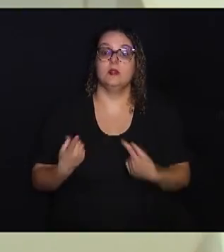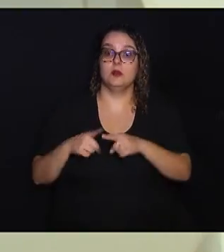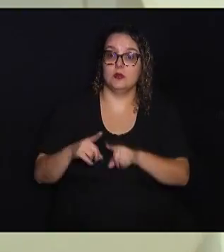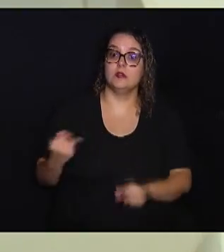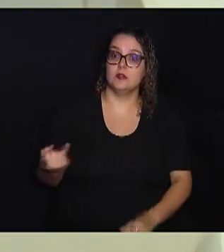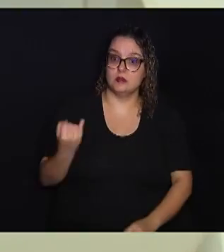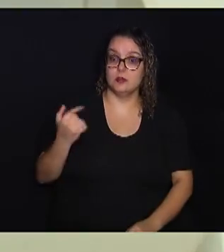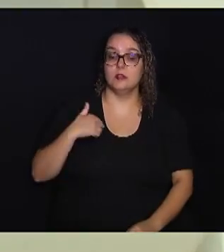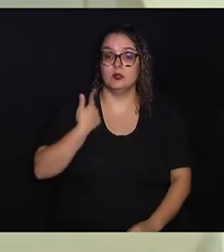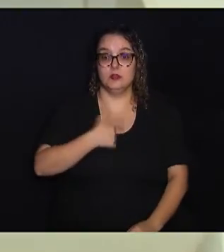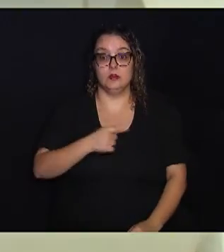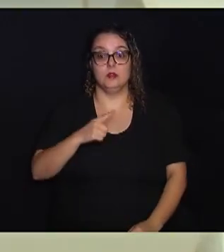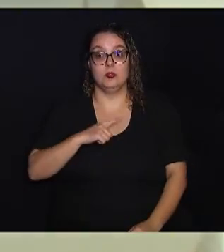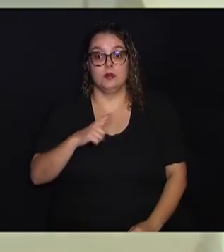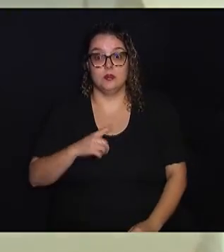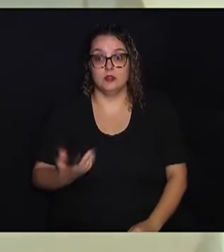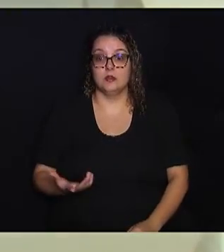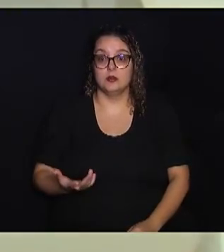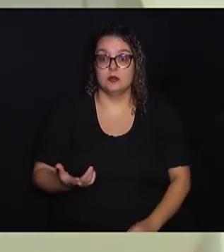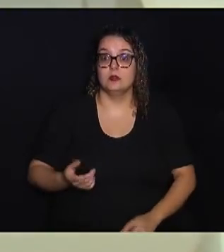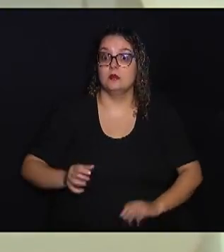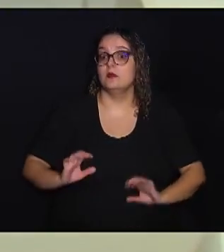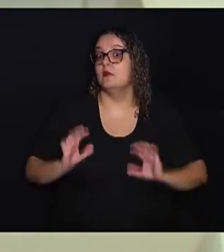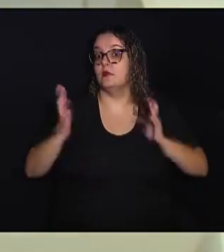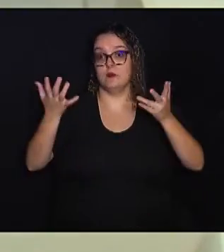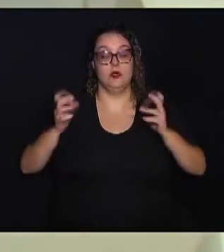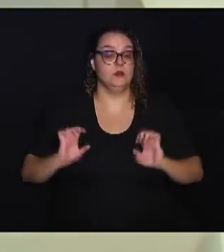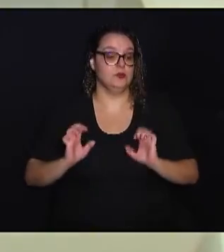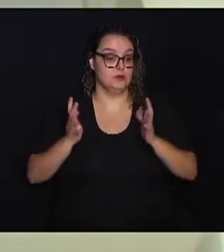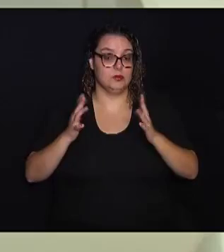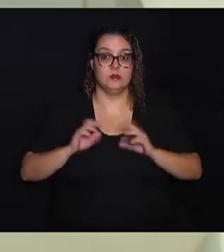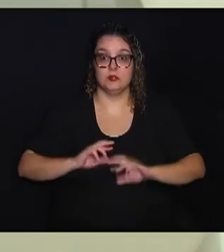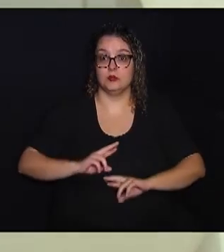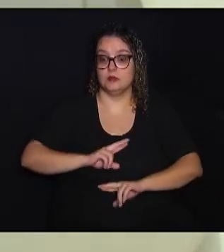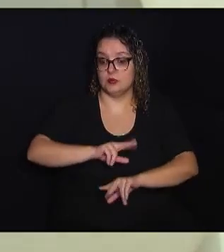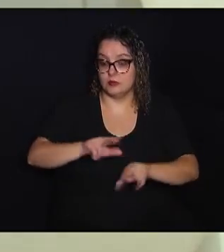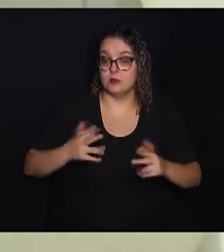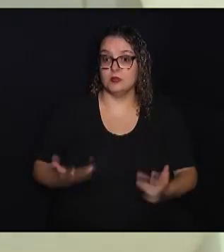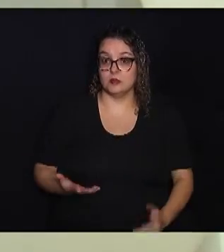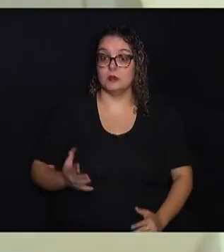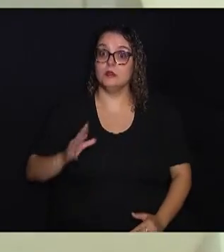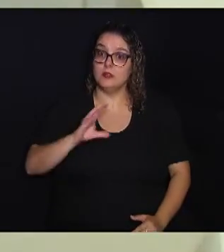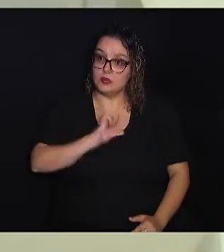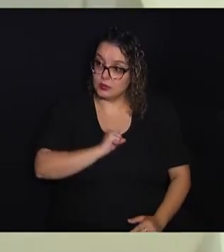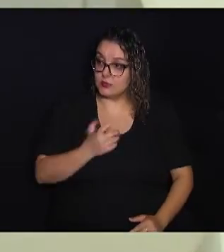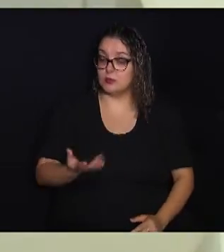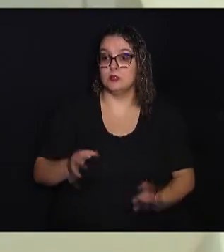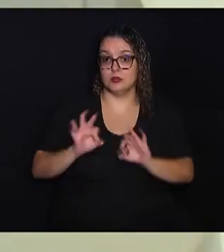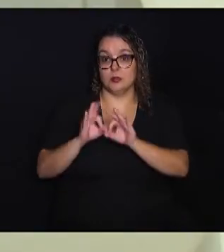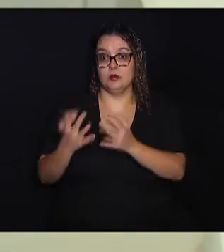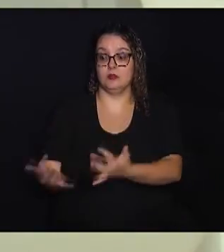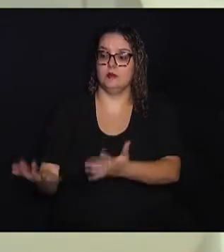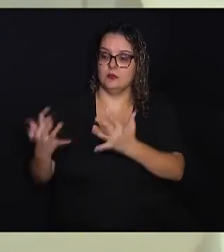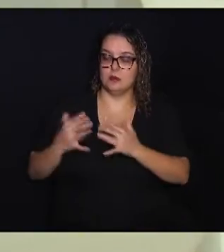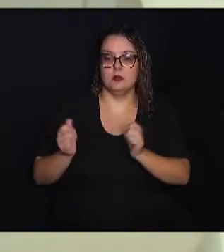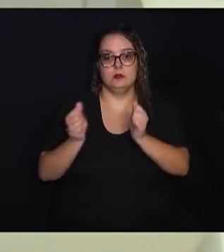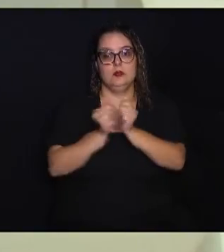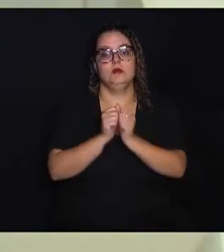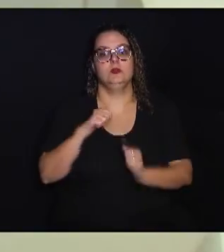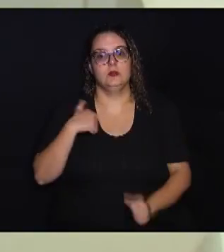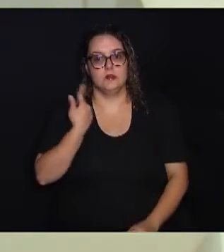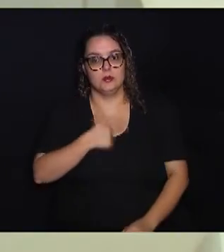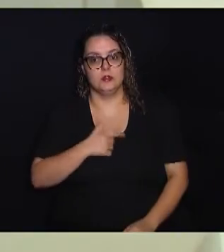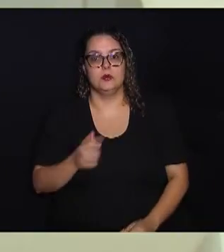E nós temos muitas festas, muitos eventos na nossa escola que nós gostamos de trazer as famílias para perto da gente, né?